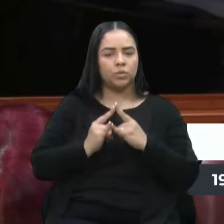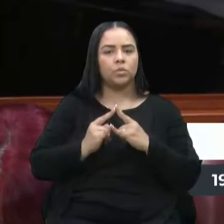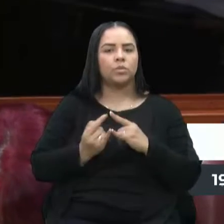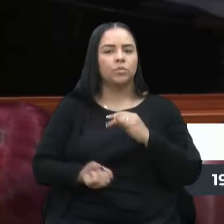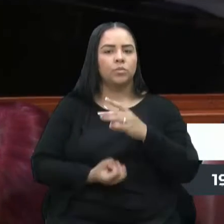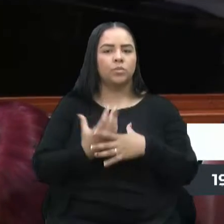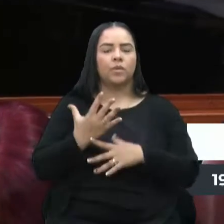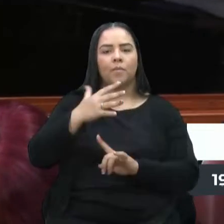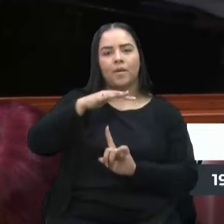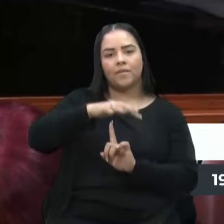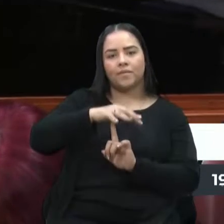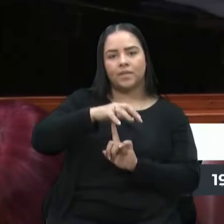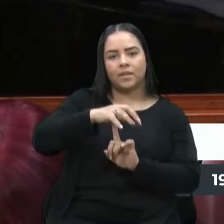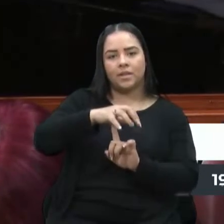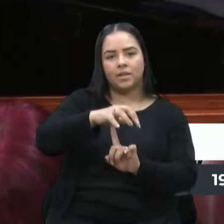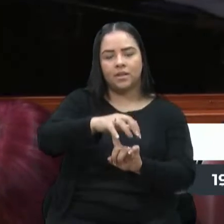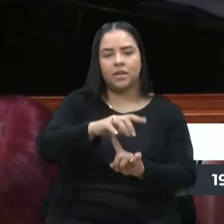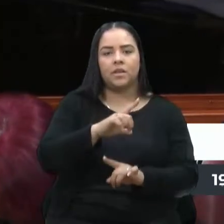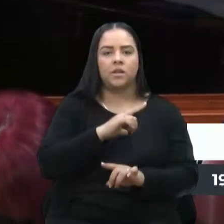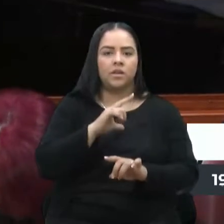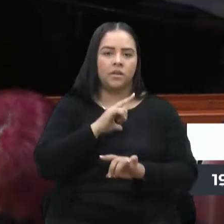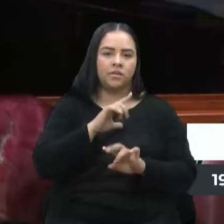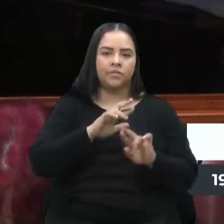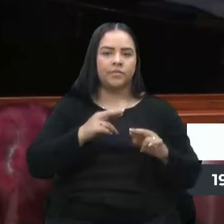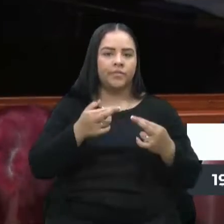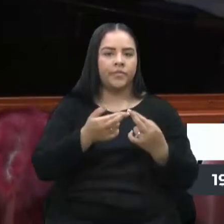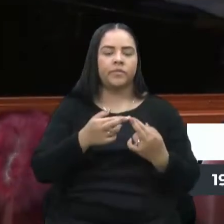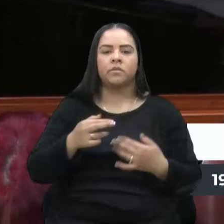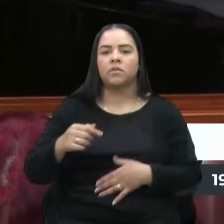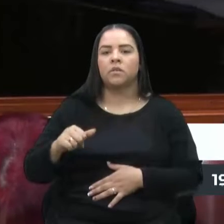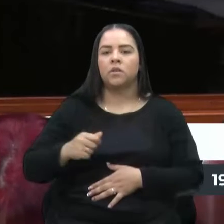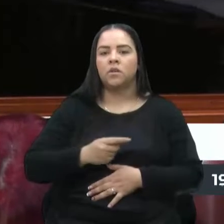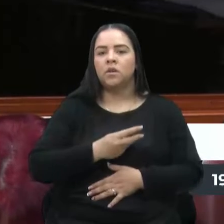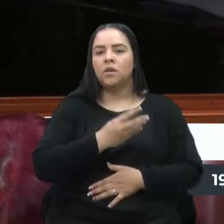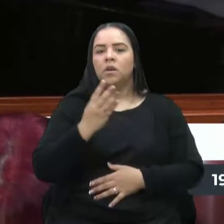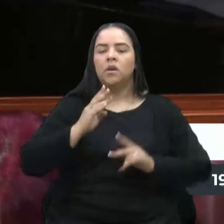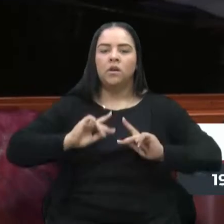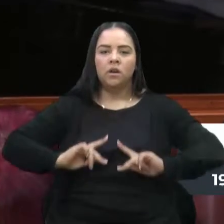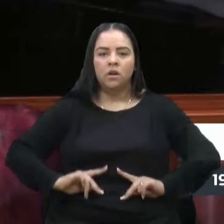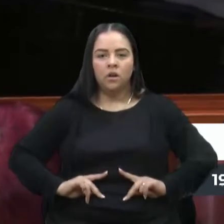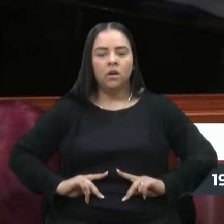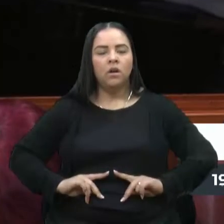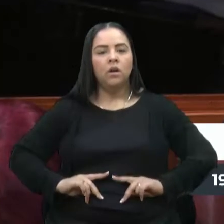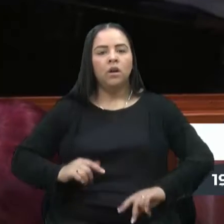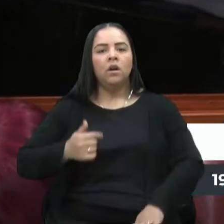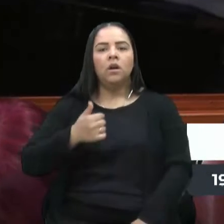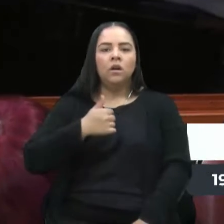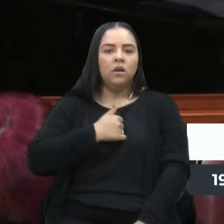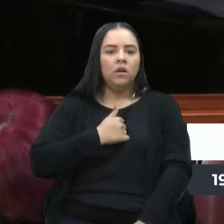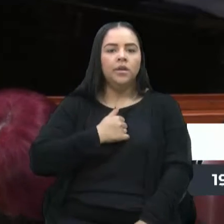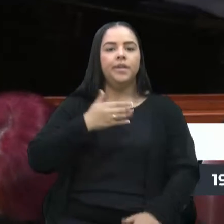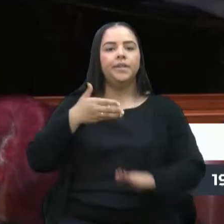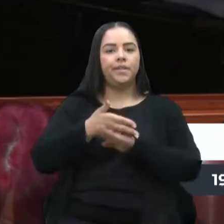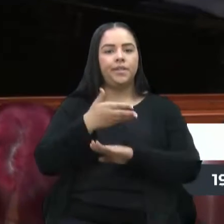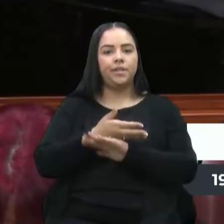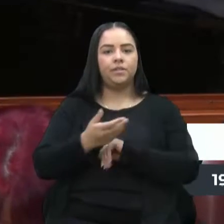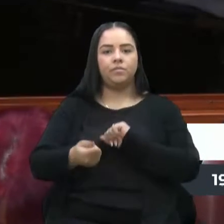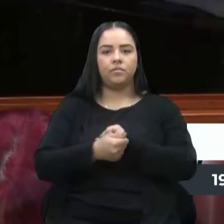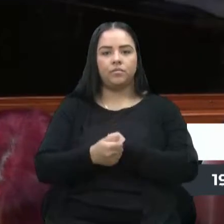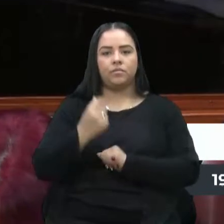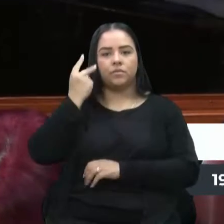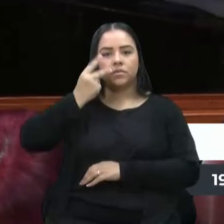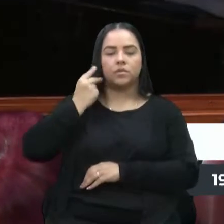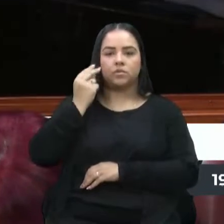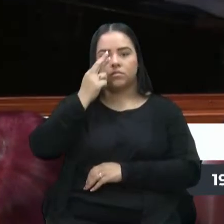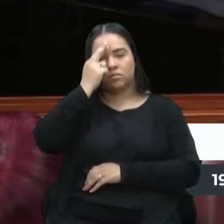criar uma feira que une aí centenas de expositores eu participei junto com o